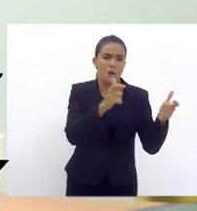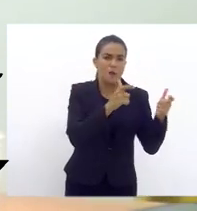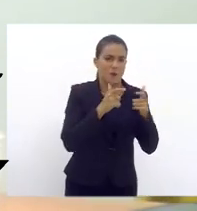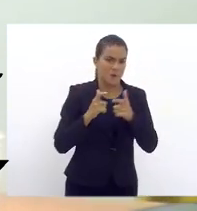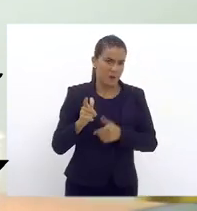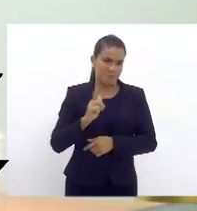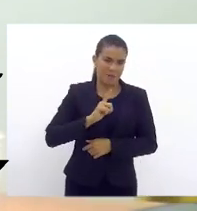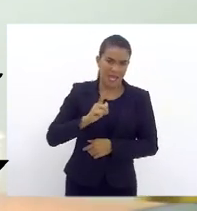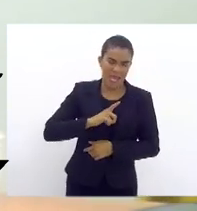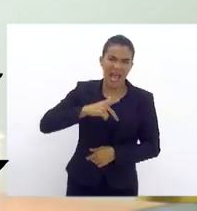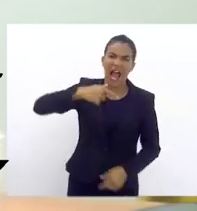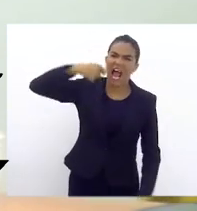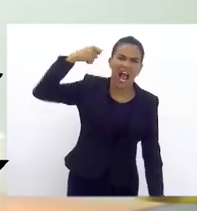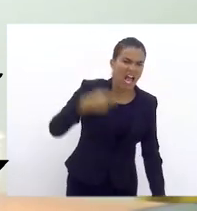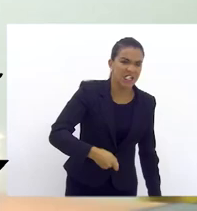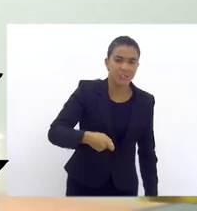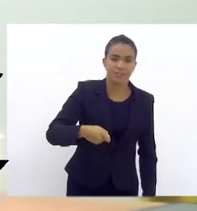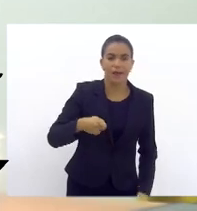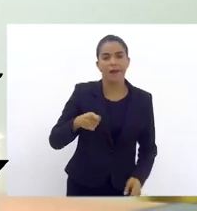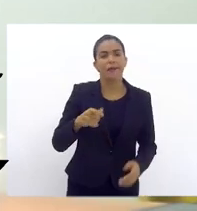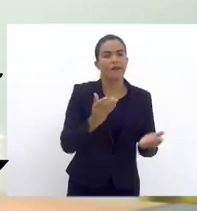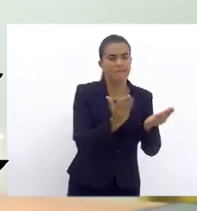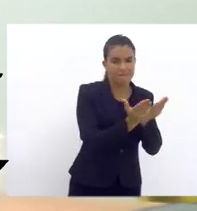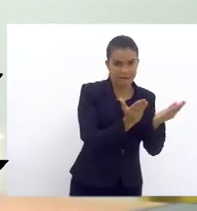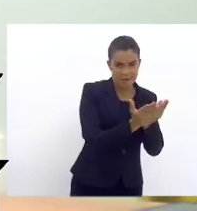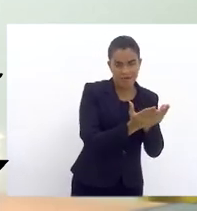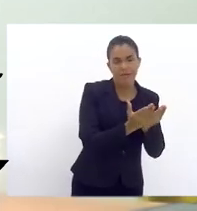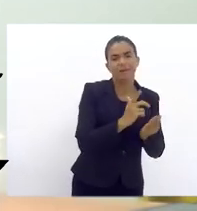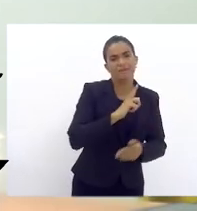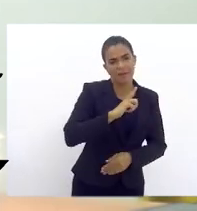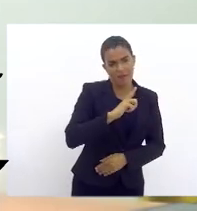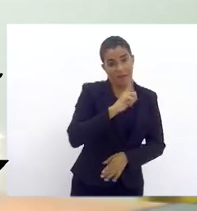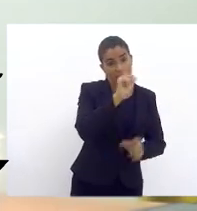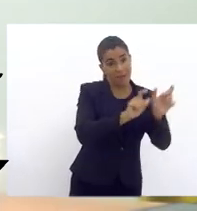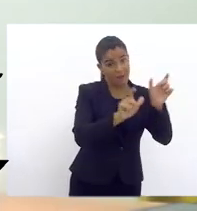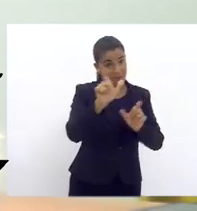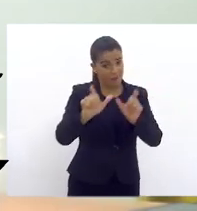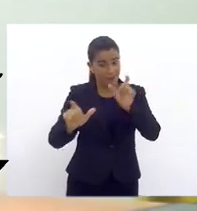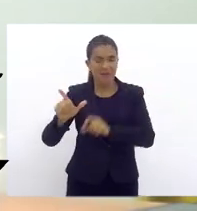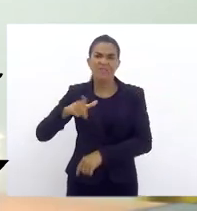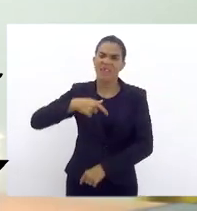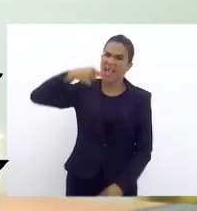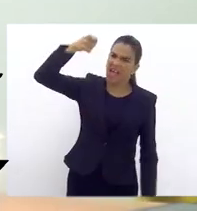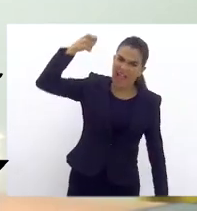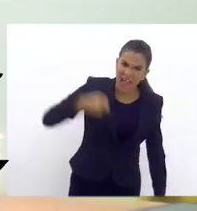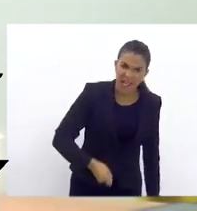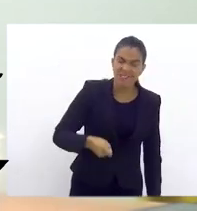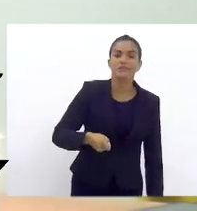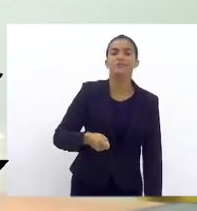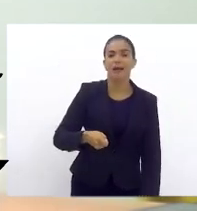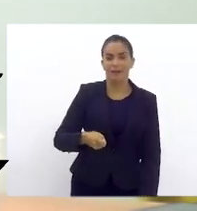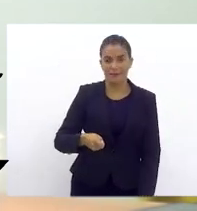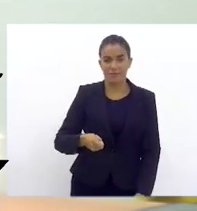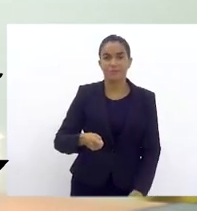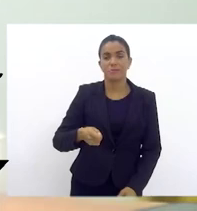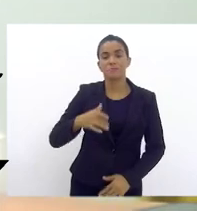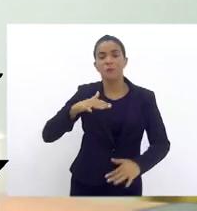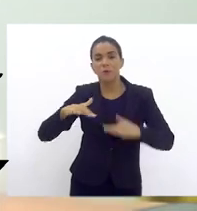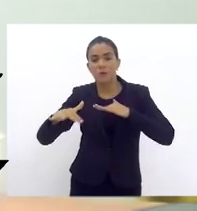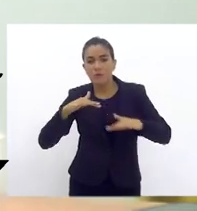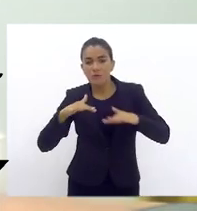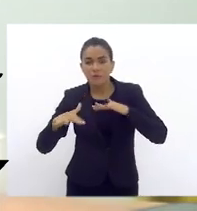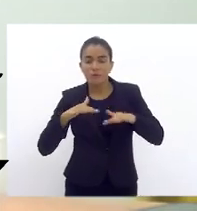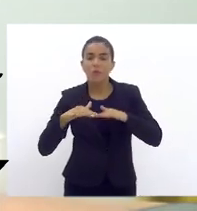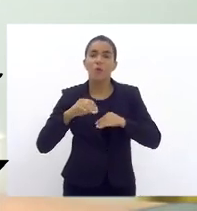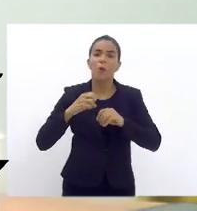a radicalismo por parte de evangélicos individualmente falando a radicalismos por parte de movimentos